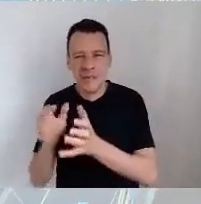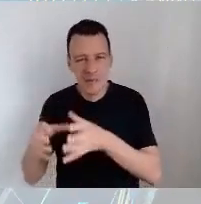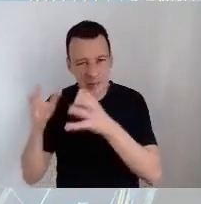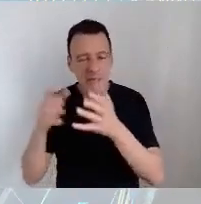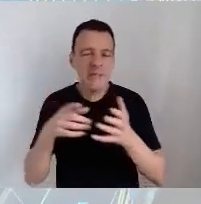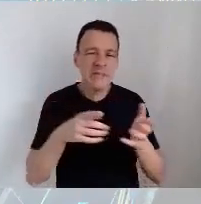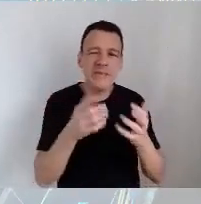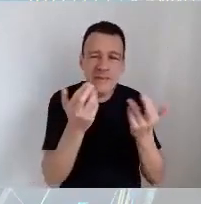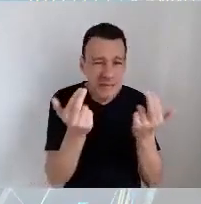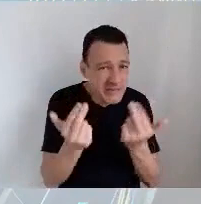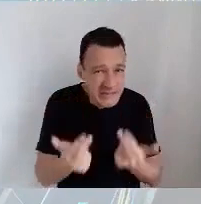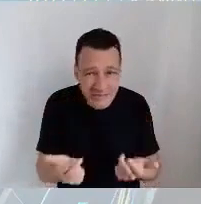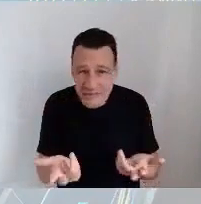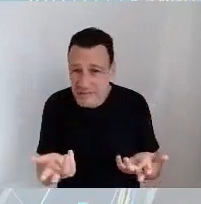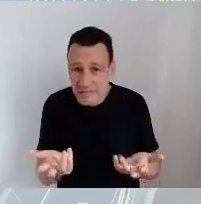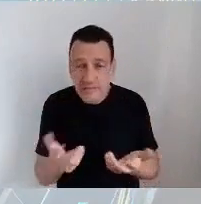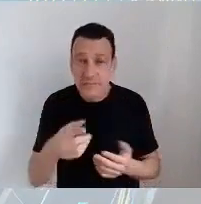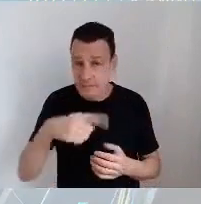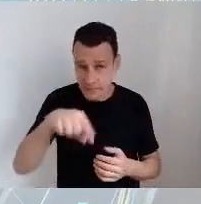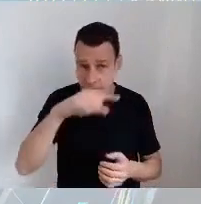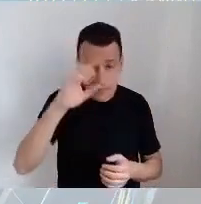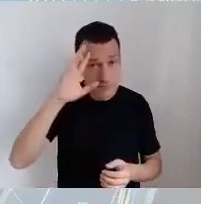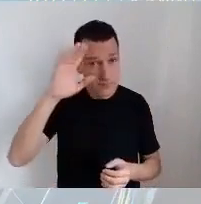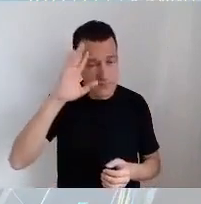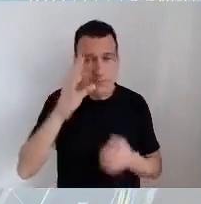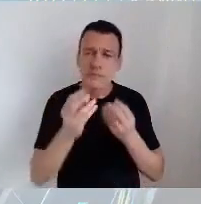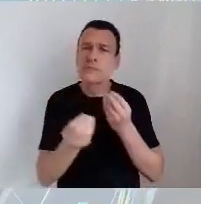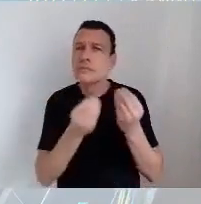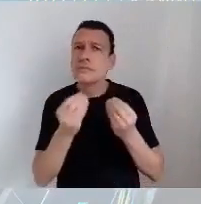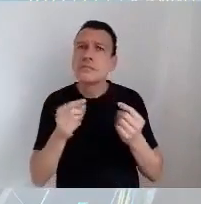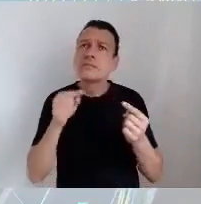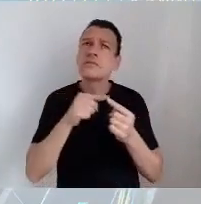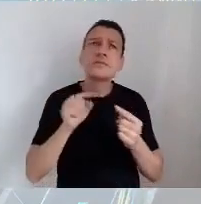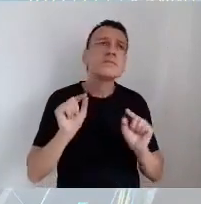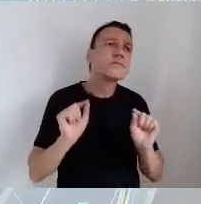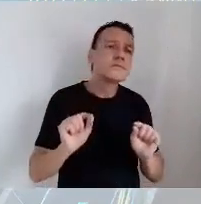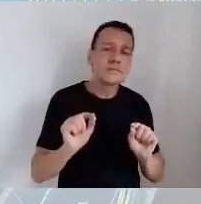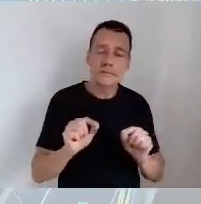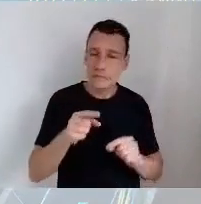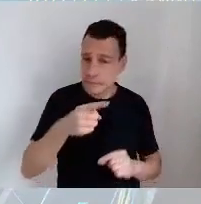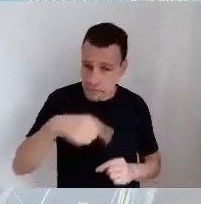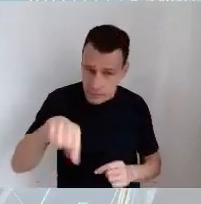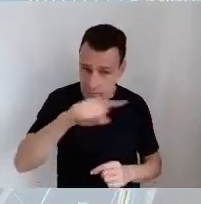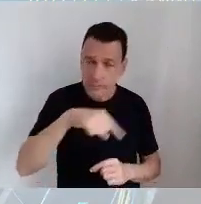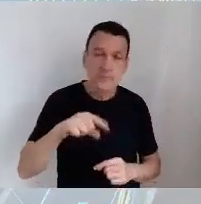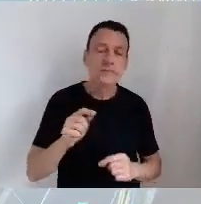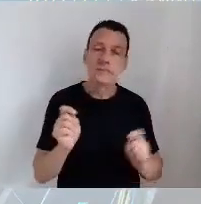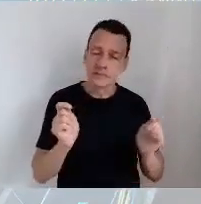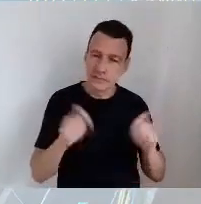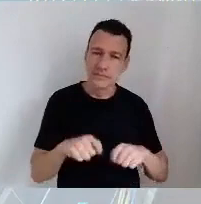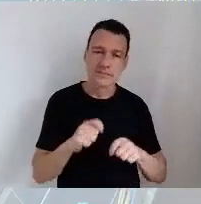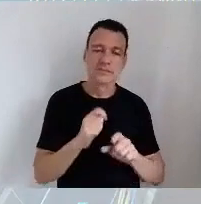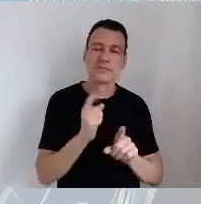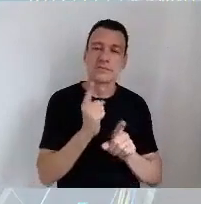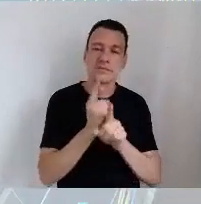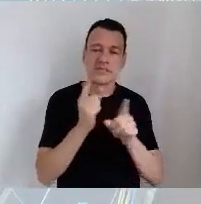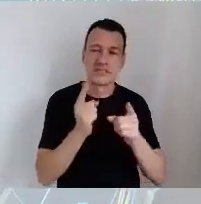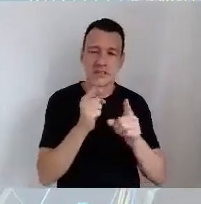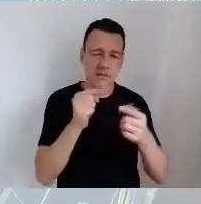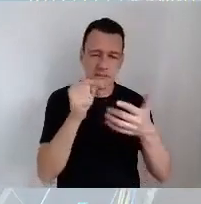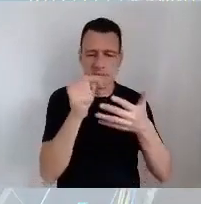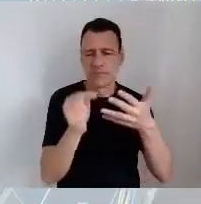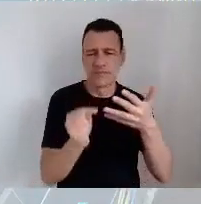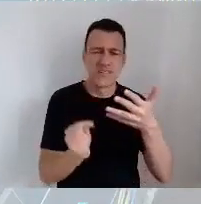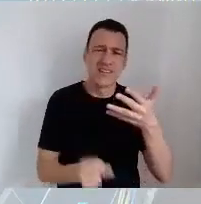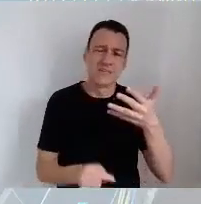para os nossos serviços a gente acaba esbarrando em vários elementos Entre esses vários elementos sem sombra de dúvidas na organização dos